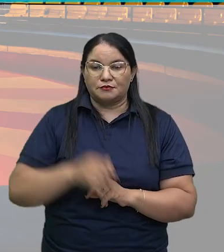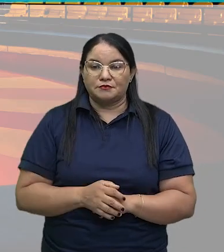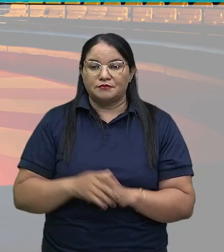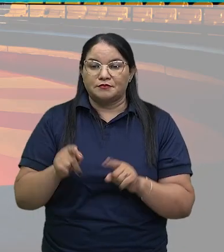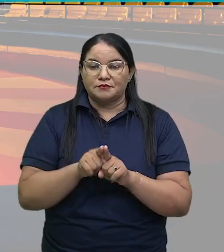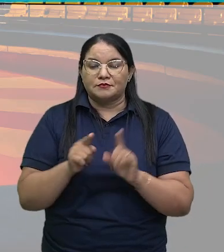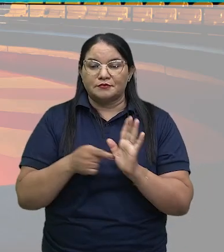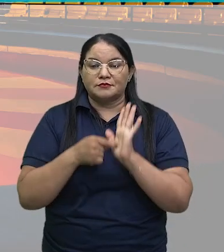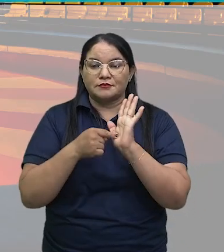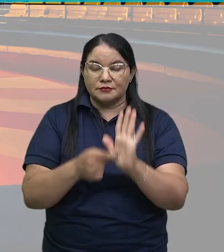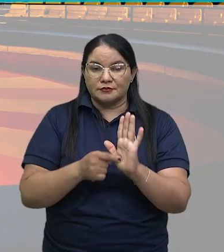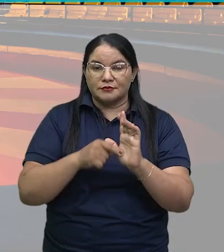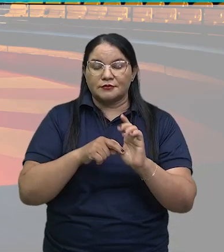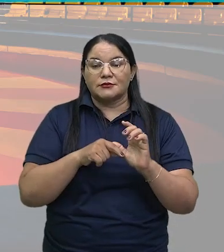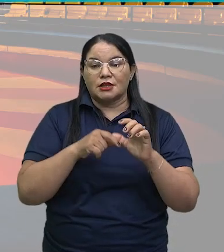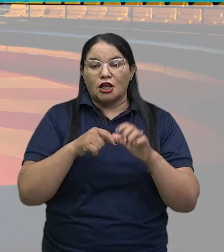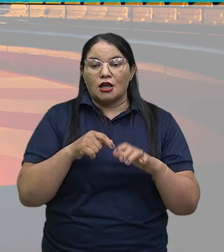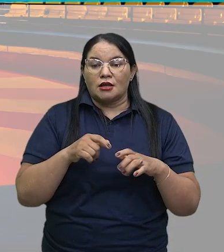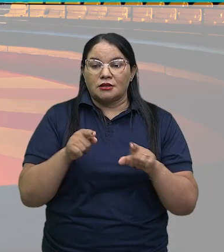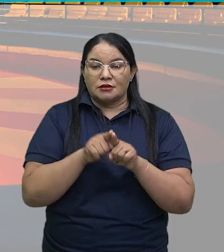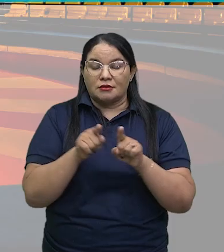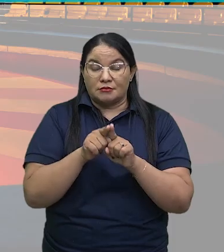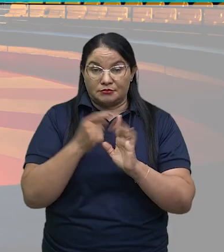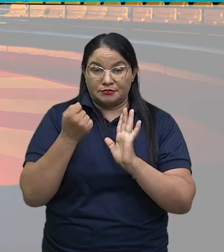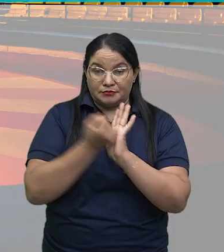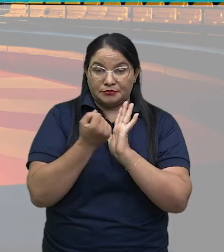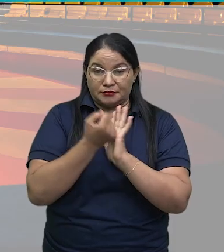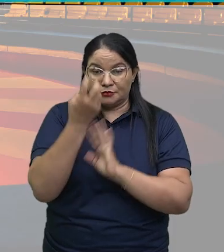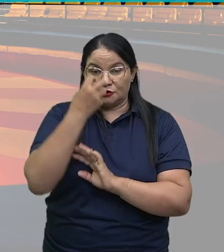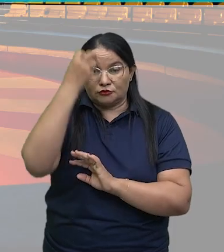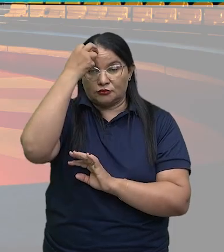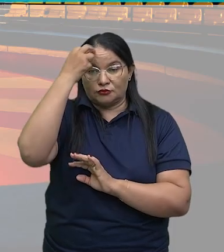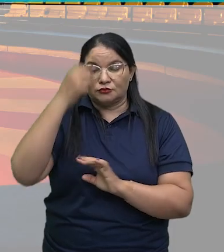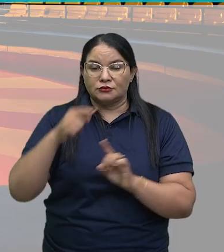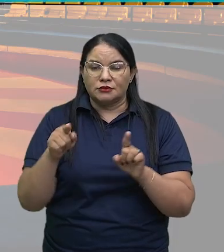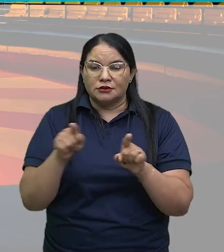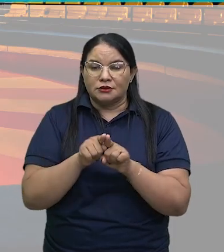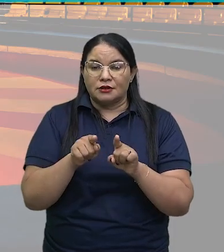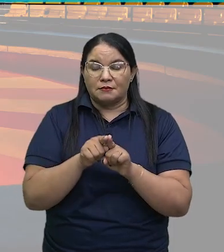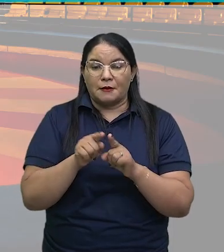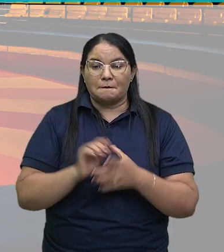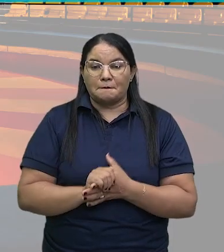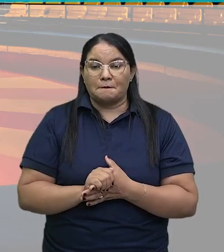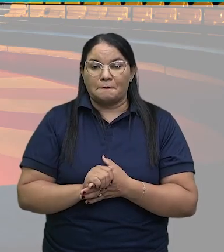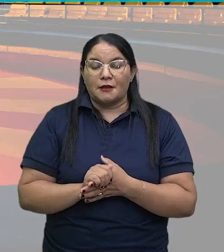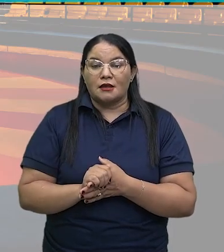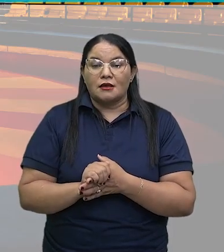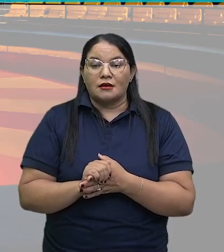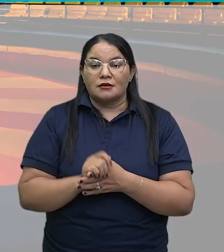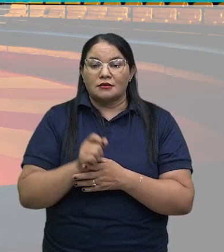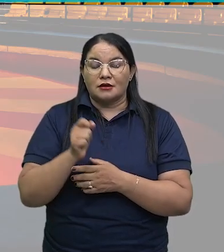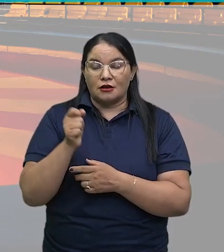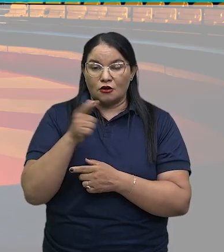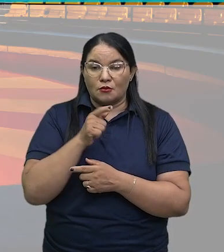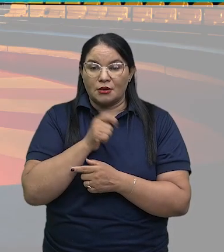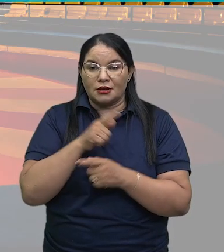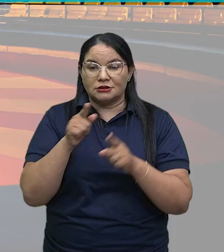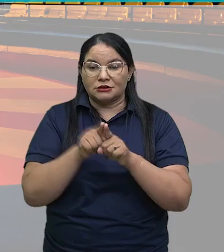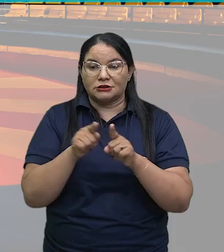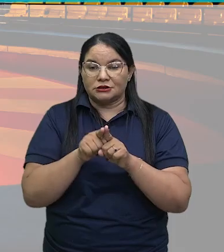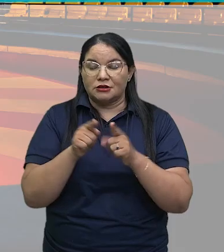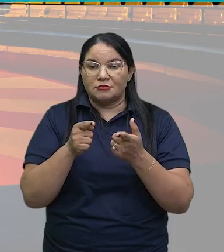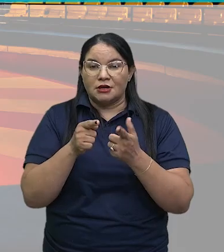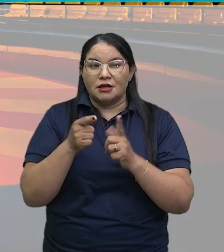e itinerante, sendo um dos pilares da cultura popular, e a comédia física é o coração dessa